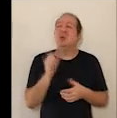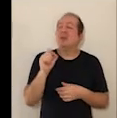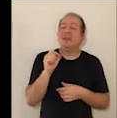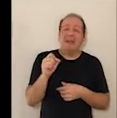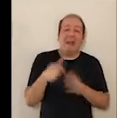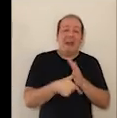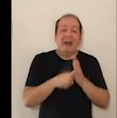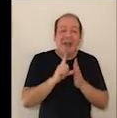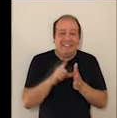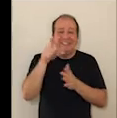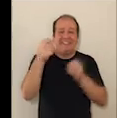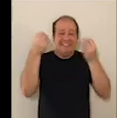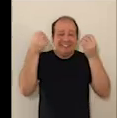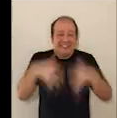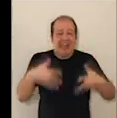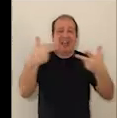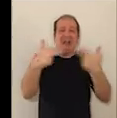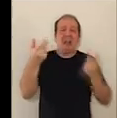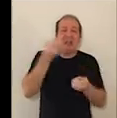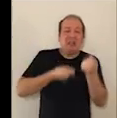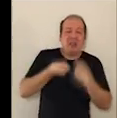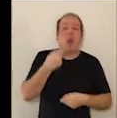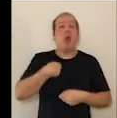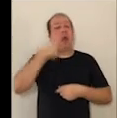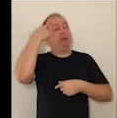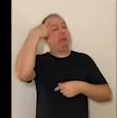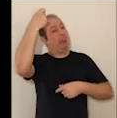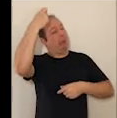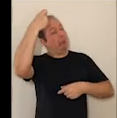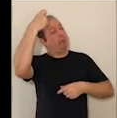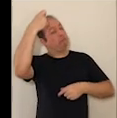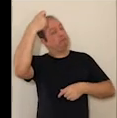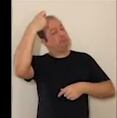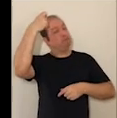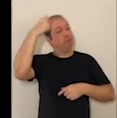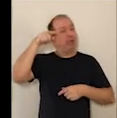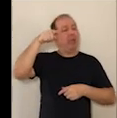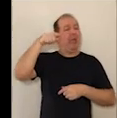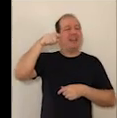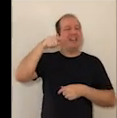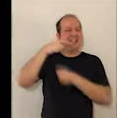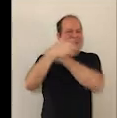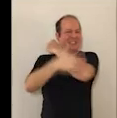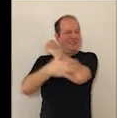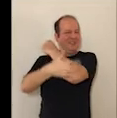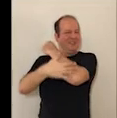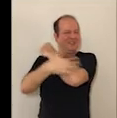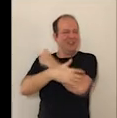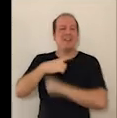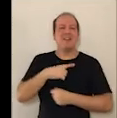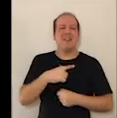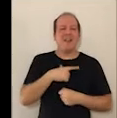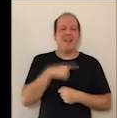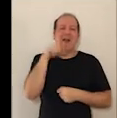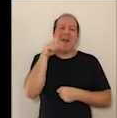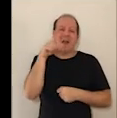daqui, antes que ele nos estrague todo o negócio. Tive uma ideia. Ele é ciumento como um turco. Vou